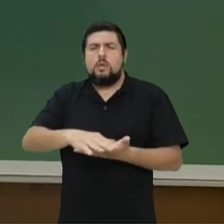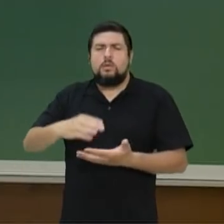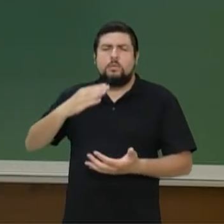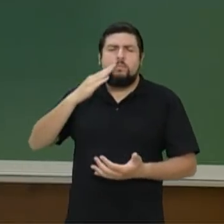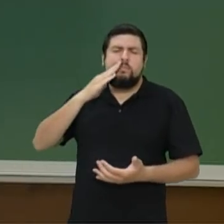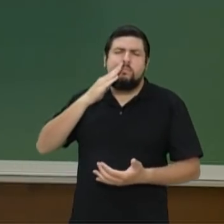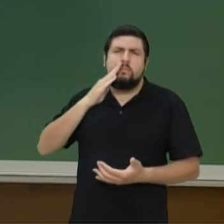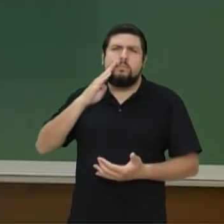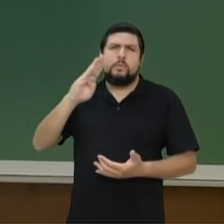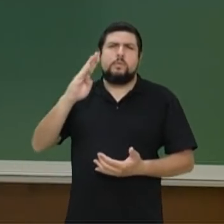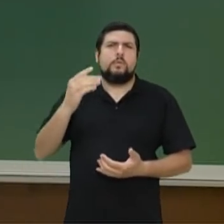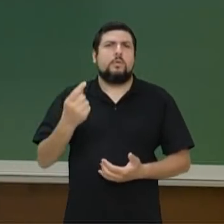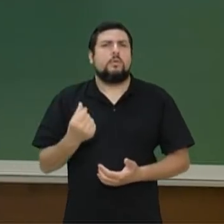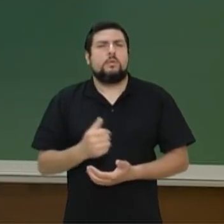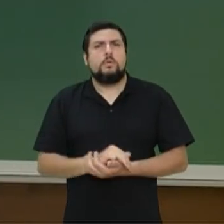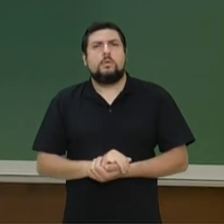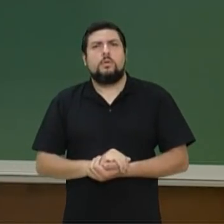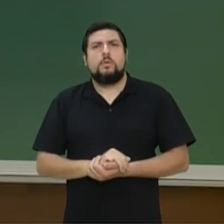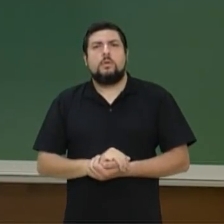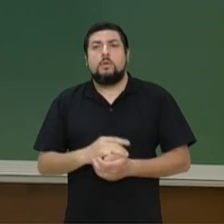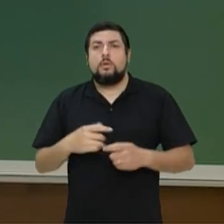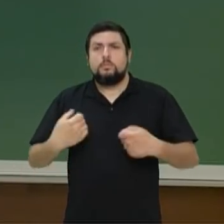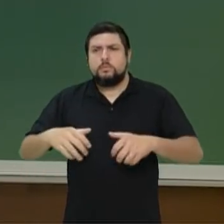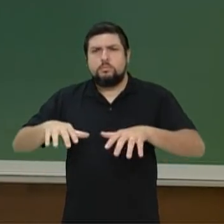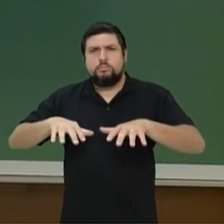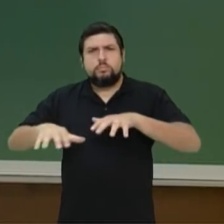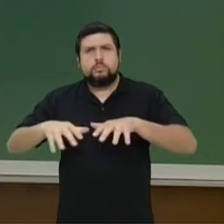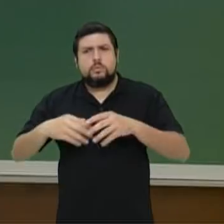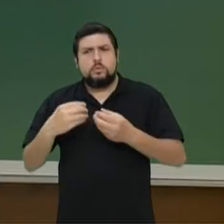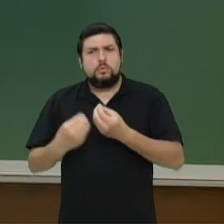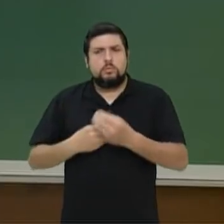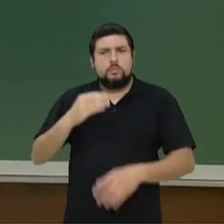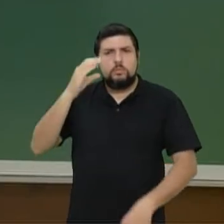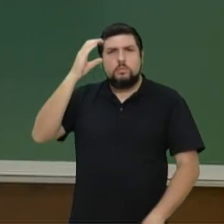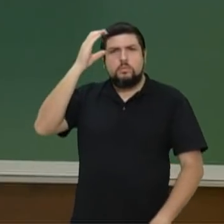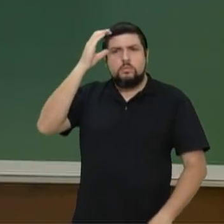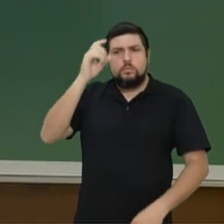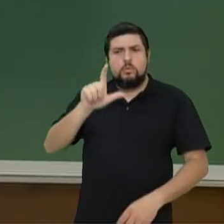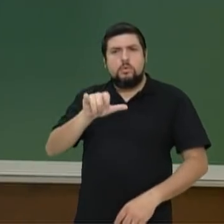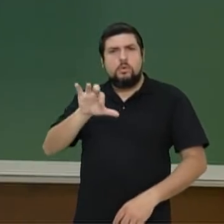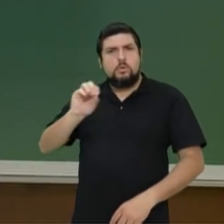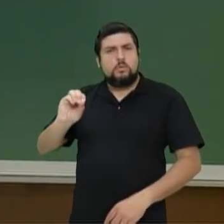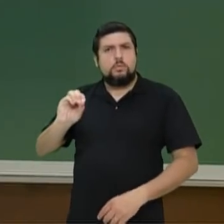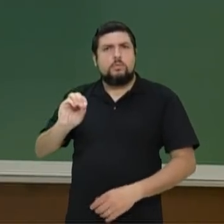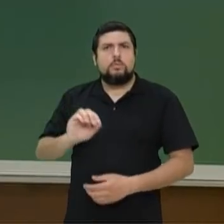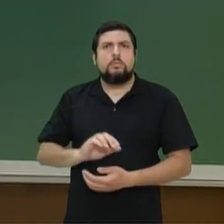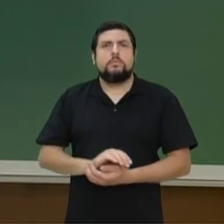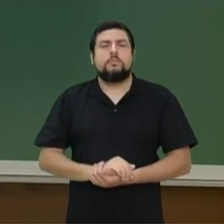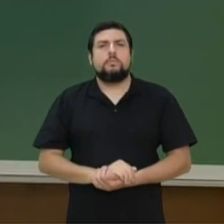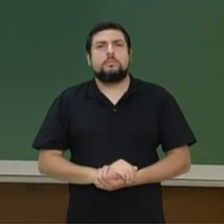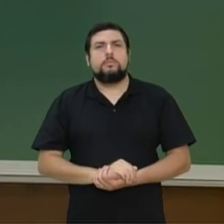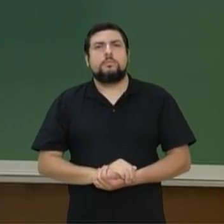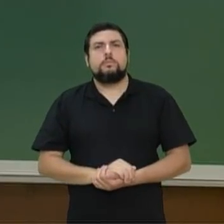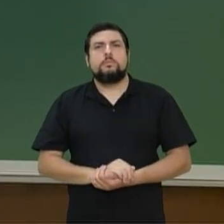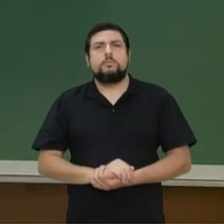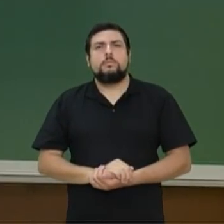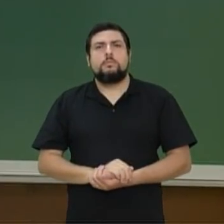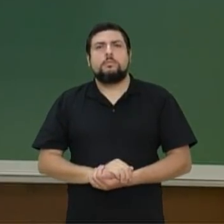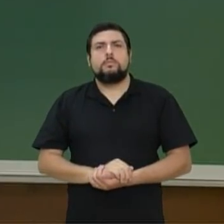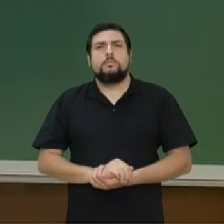movimentar e rever nossa relação com o lixo, sublinha. Vamos lá,